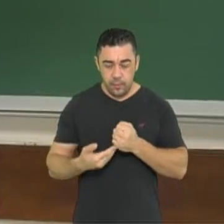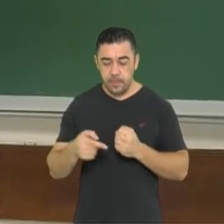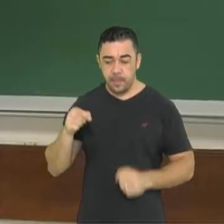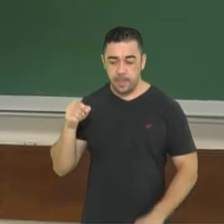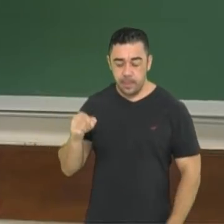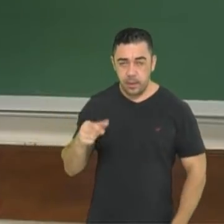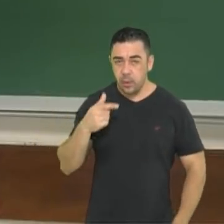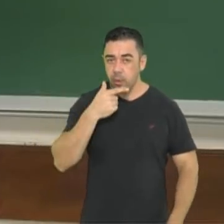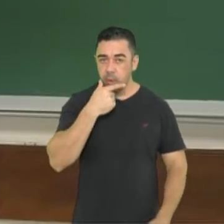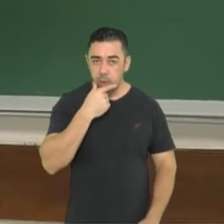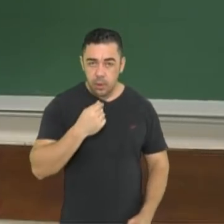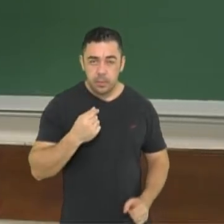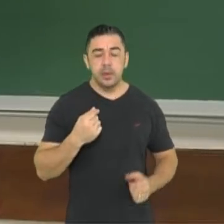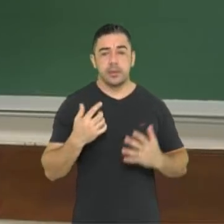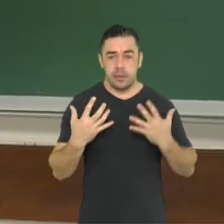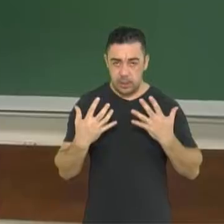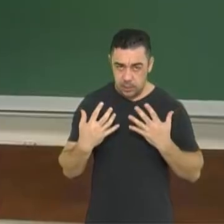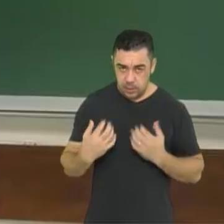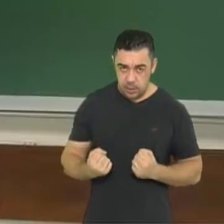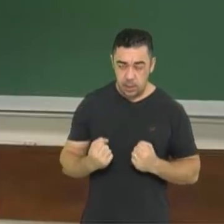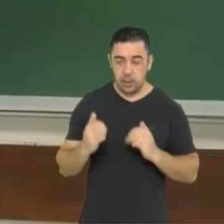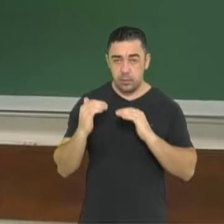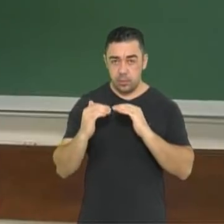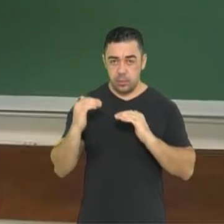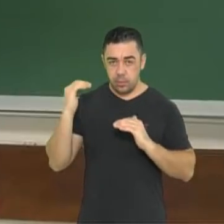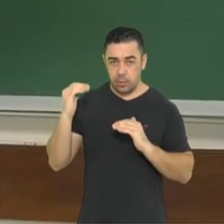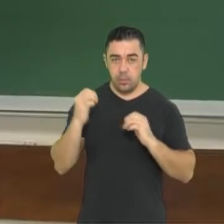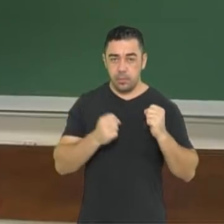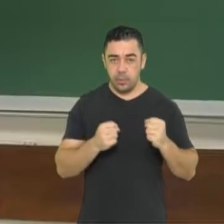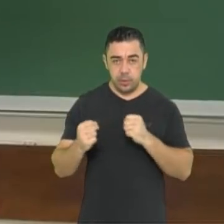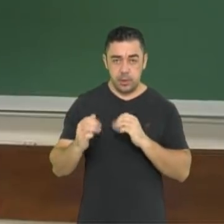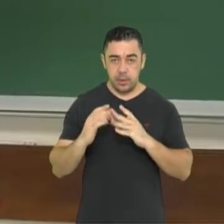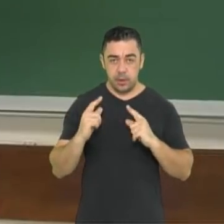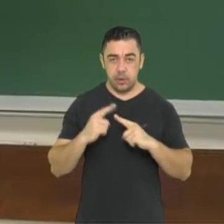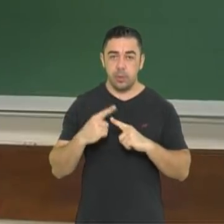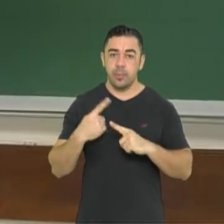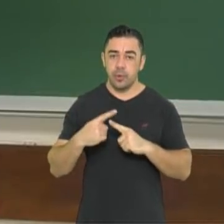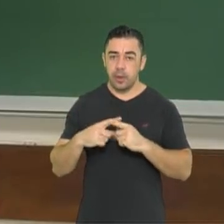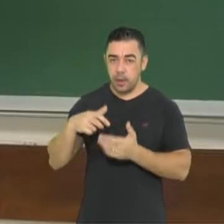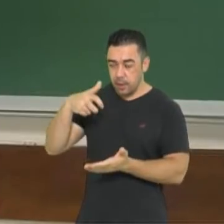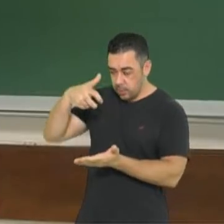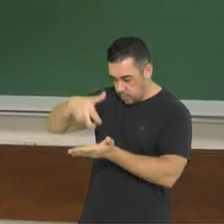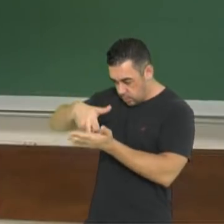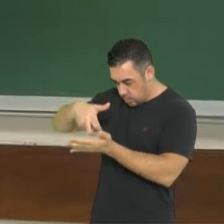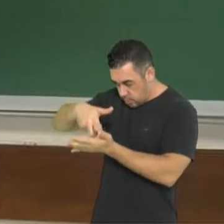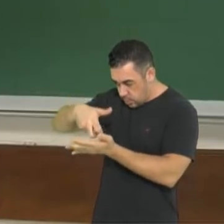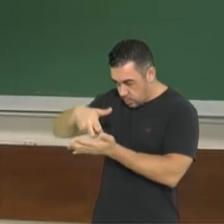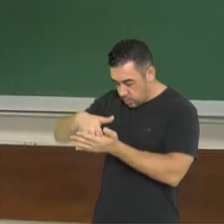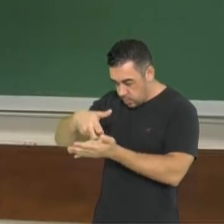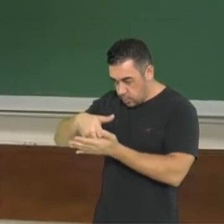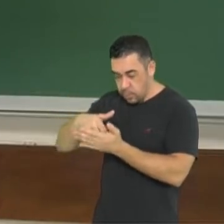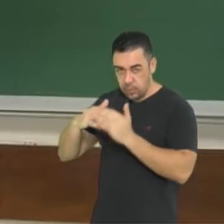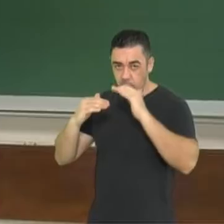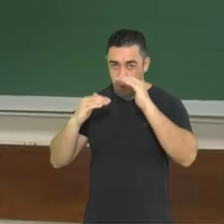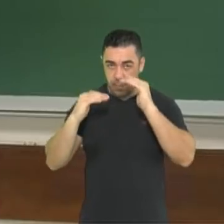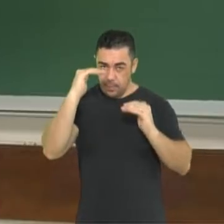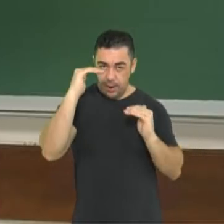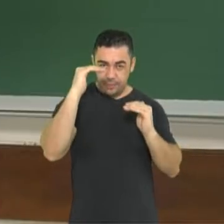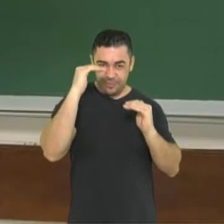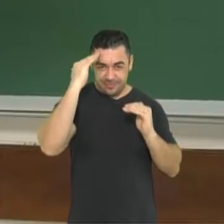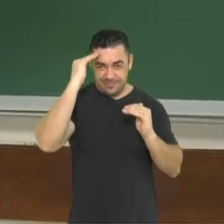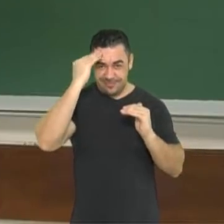Magno está submisso, inclusive, ao poder da igreja, porque ele está, inclusive, né, de forma de joelhos no chão, em